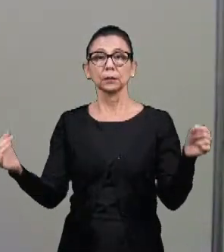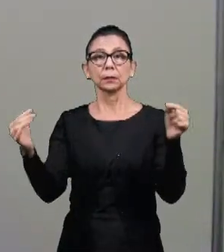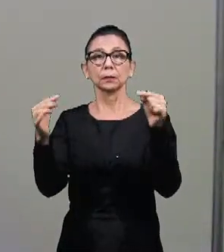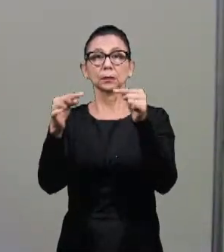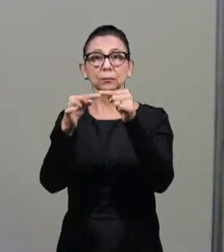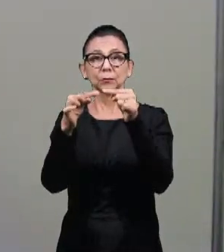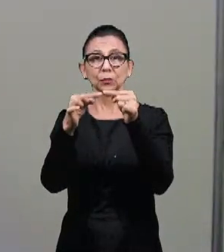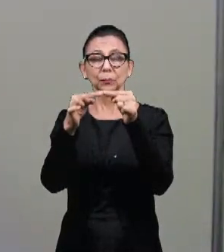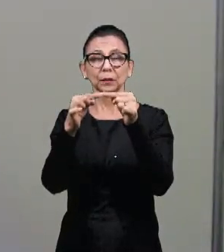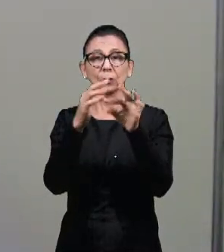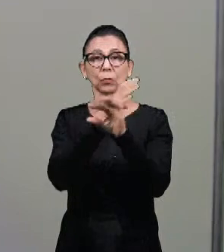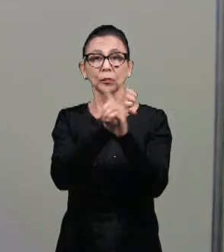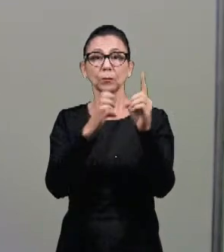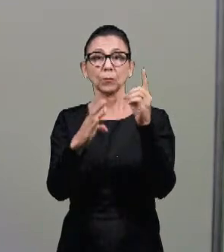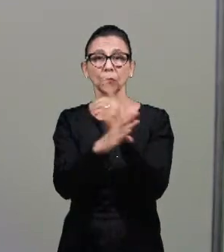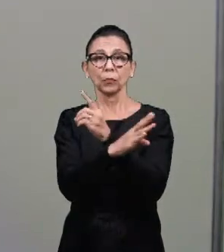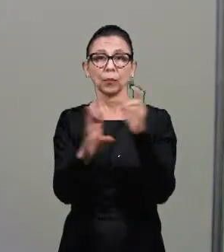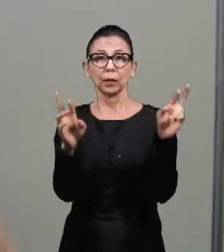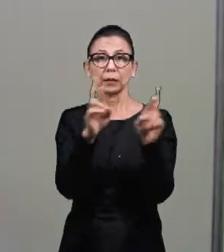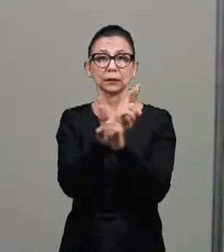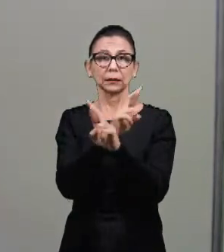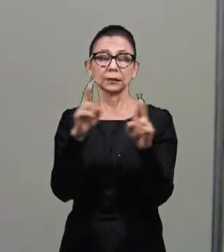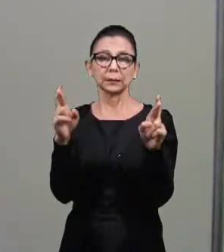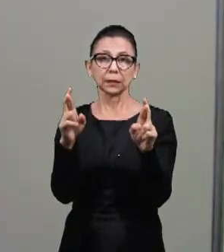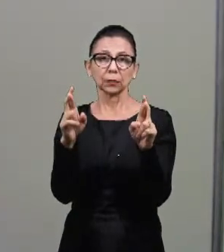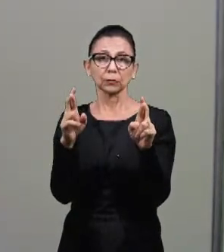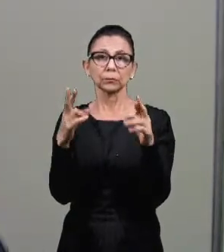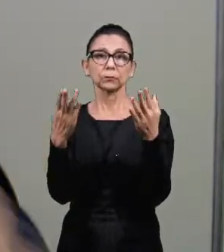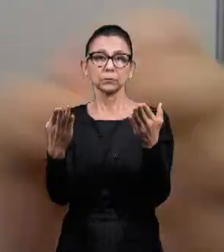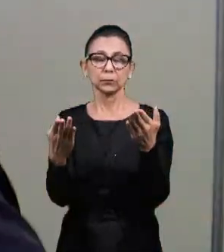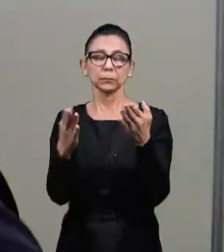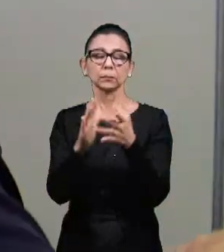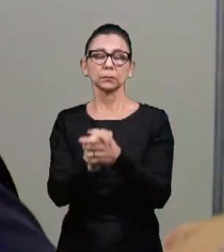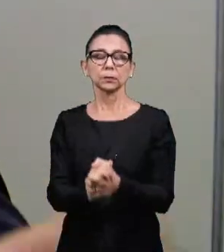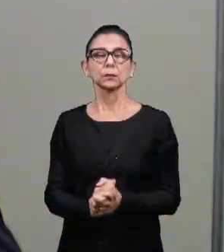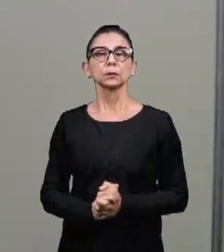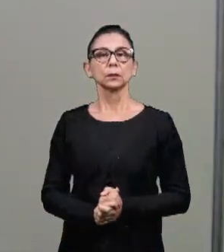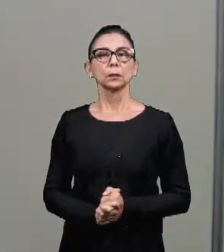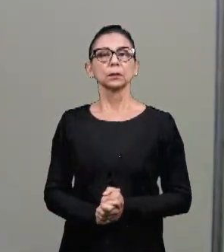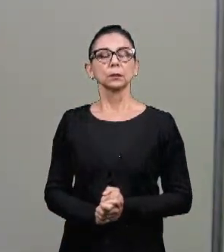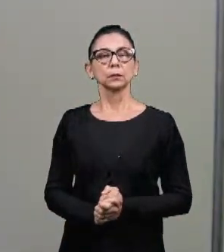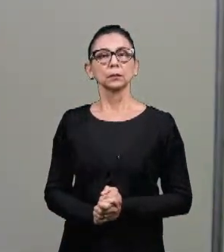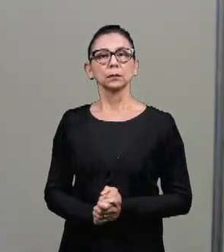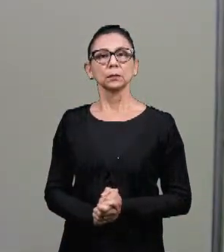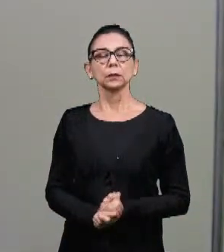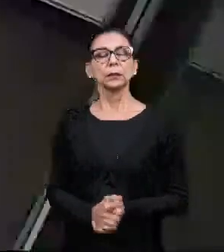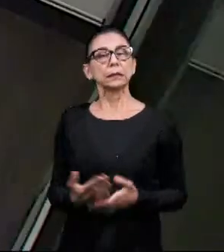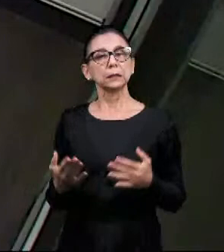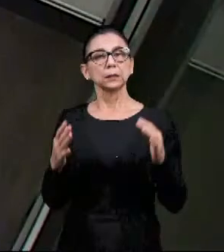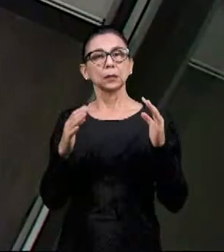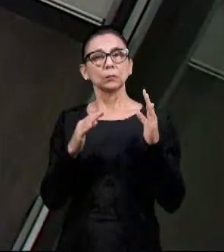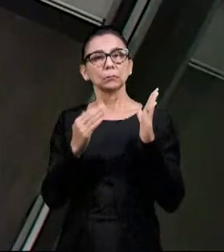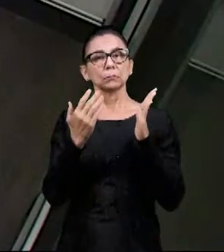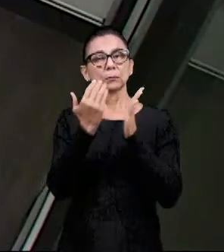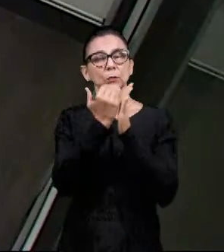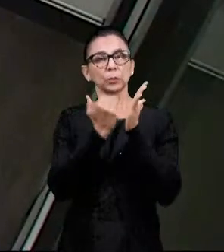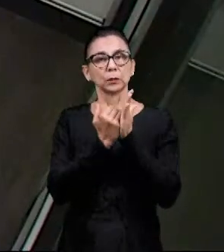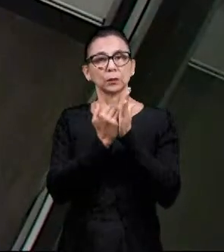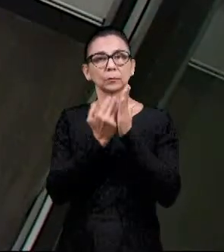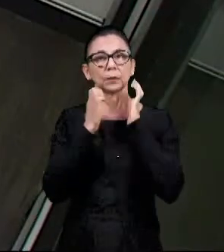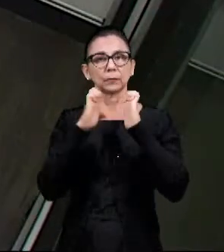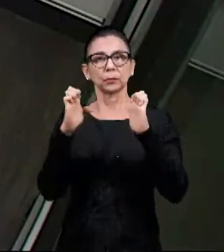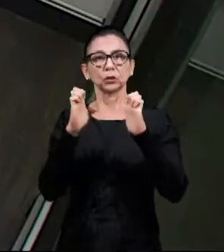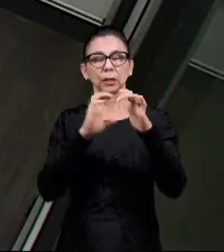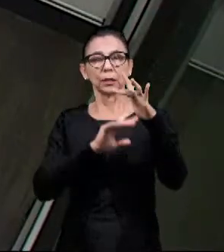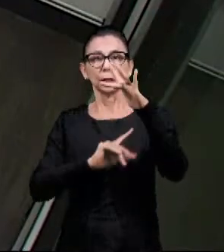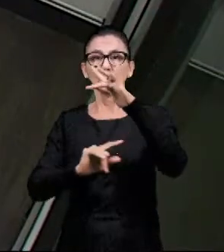Totalmente. Então esse trabalho acaba por reforçar aquilo que nós aprendemos. Tanto é que nós não podemos nem adiantar gravações, porque a gente depende